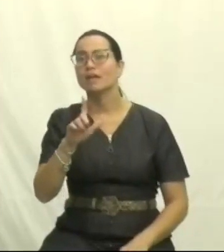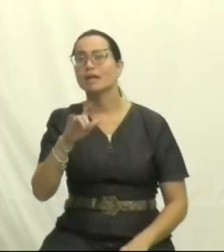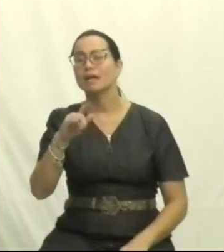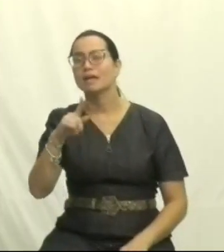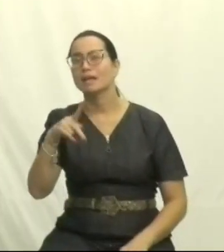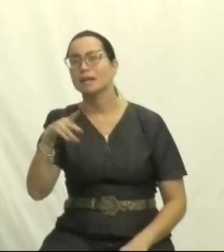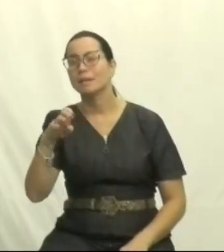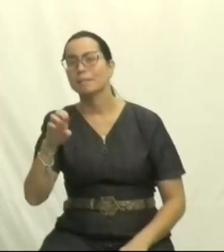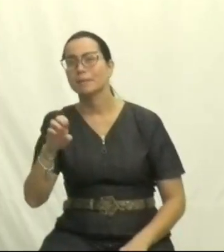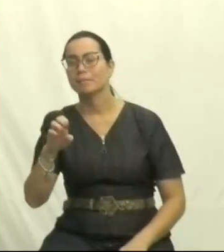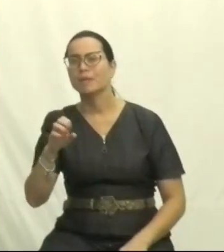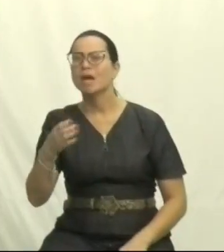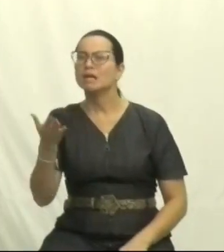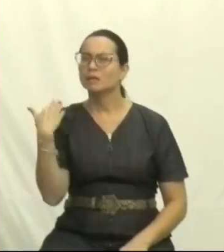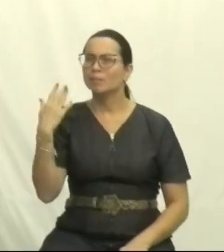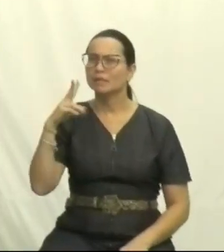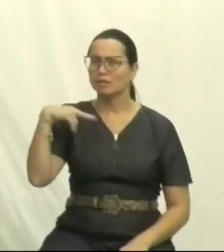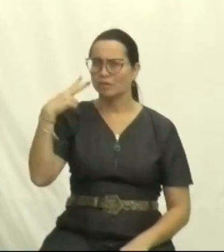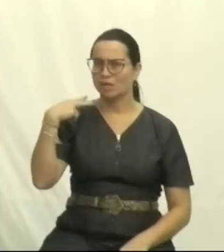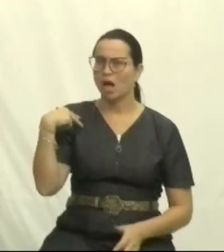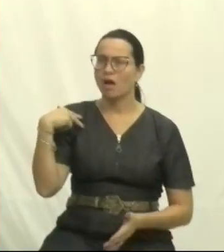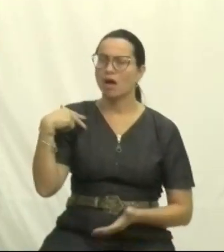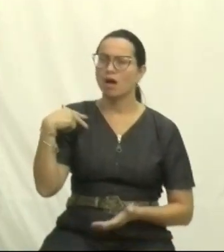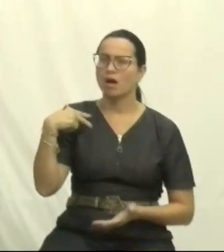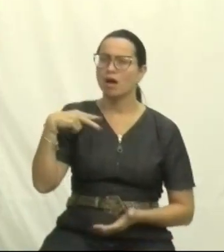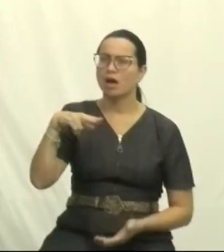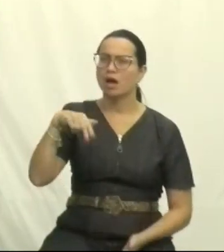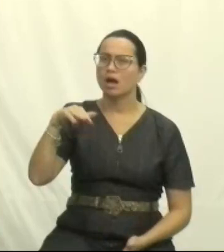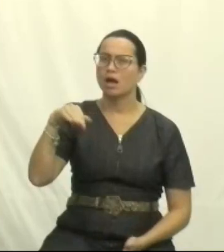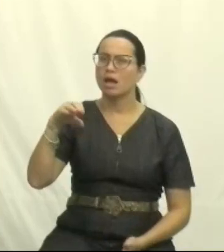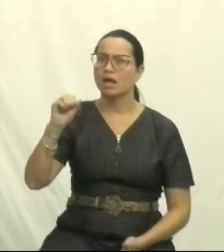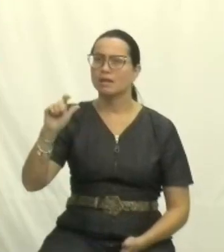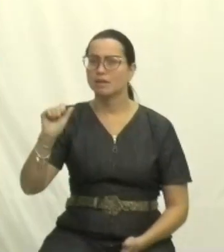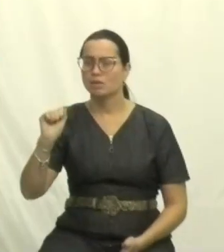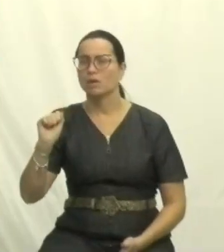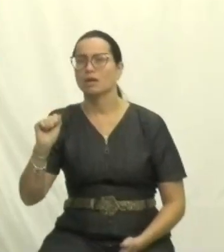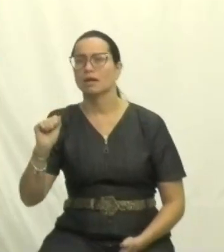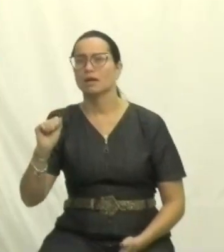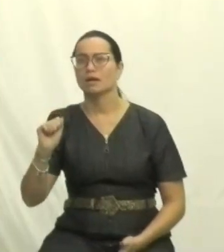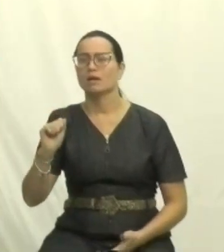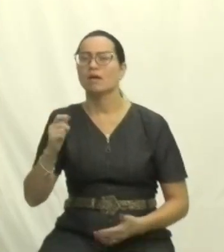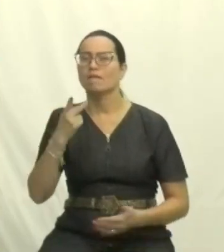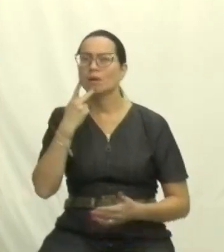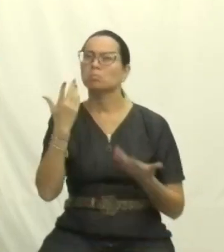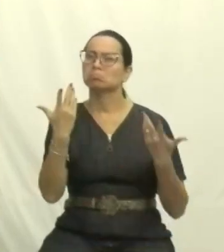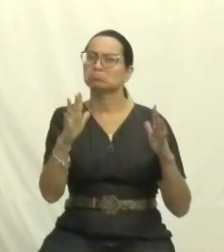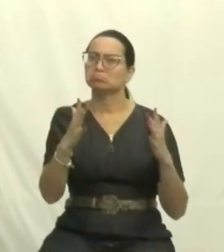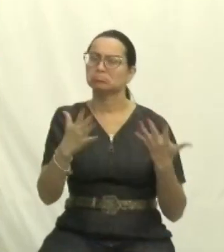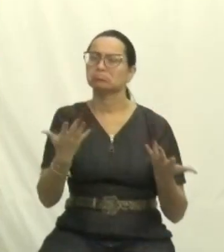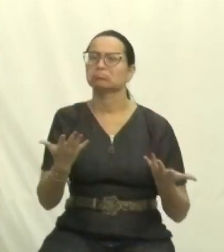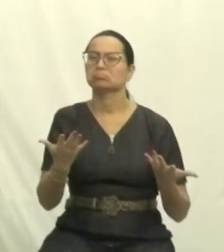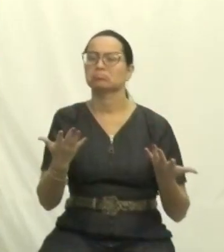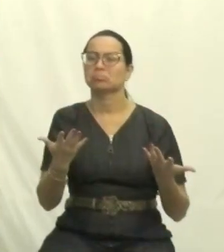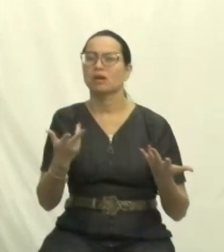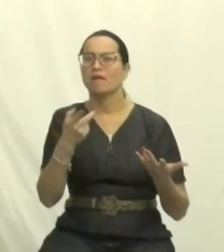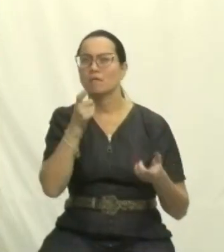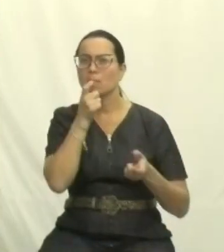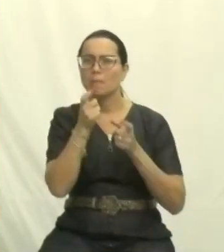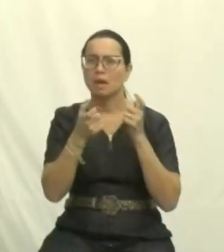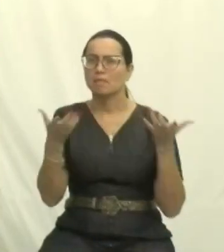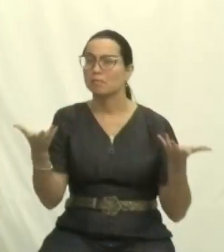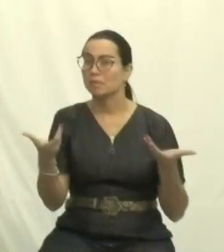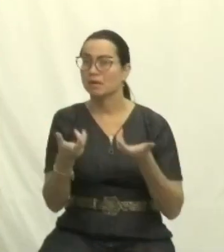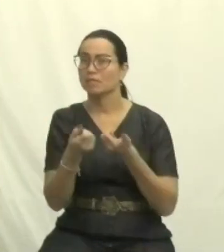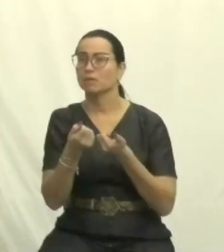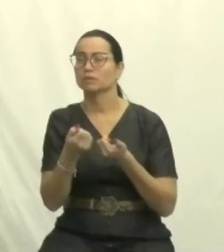Nicola teceu altos elogios, dos mais renomados, no qual eu quero dizer que não só o que o vereador Nicola falou